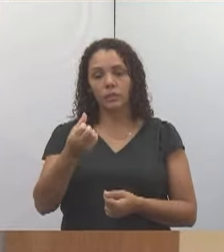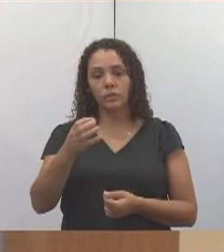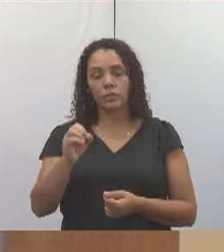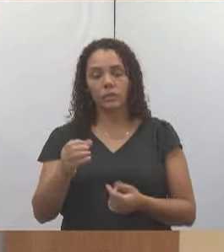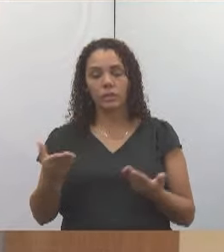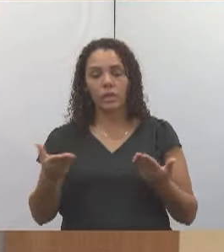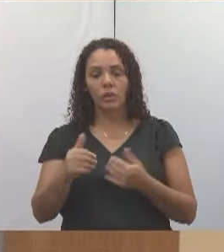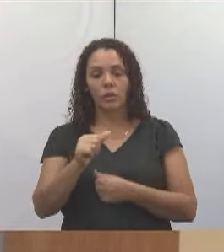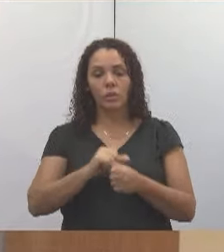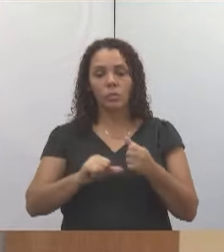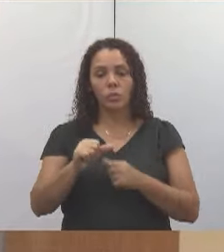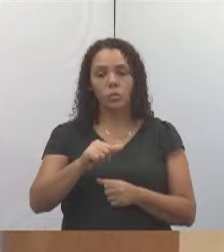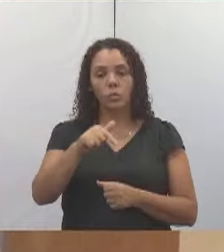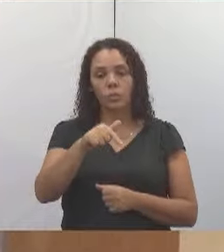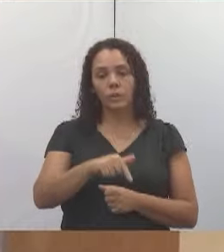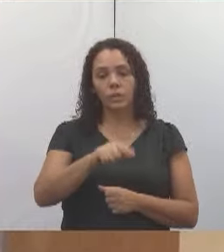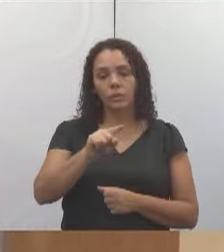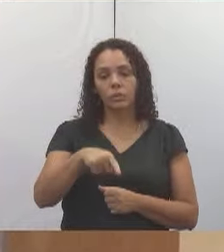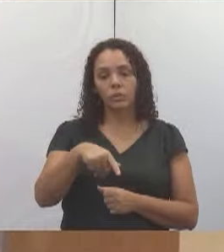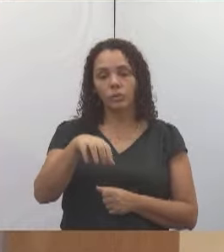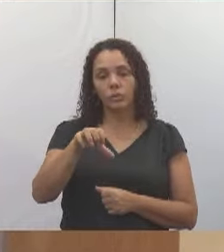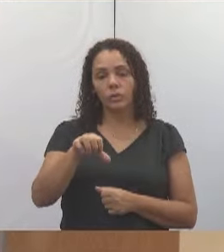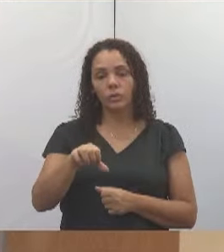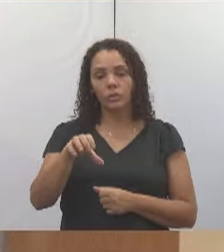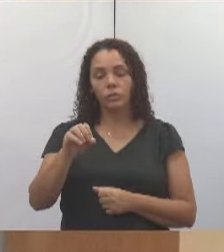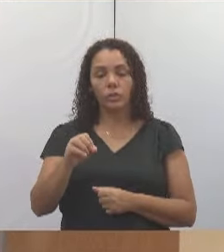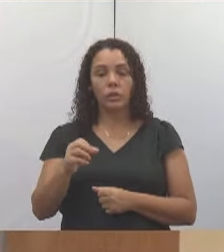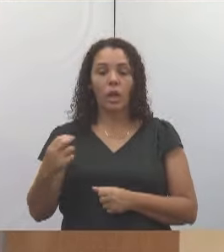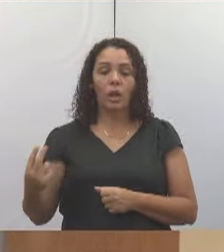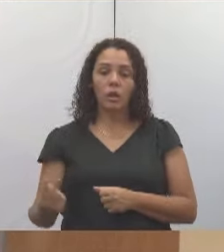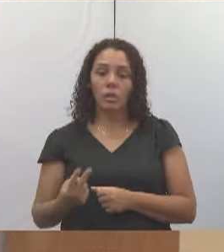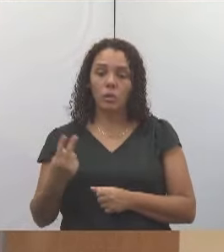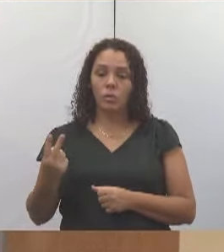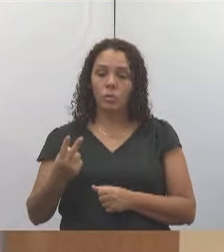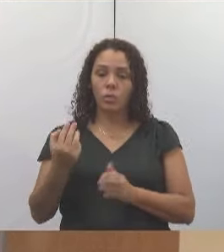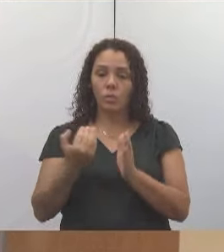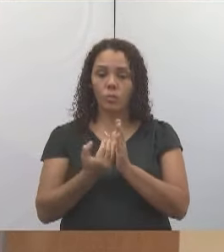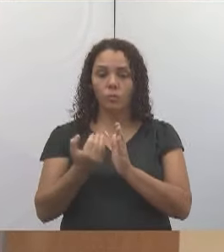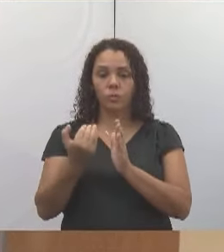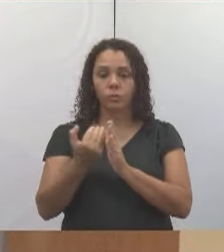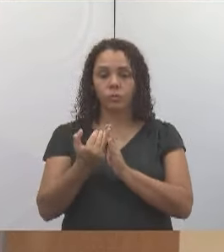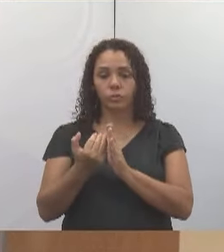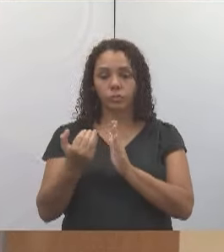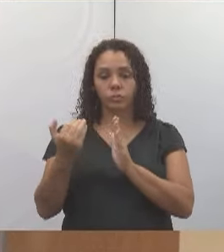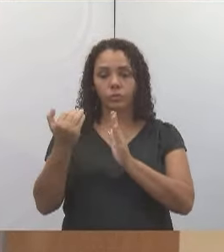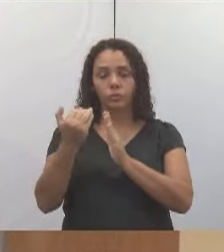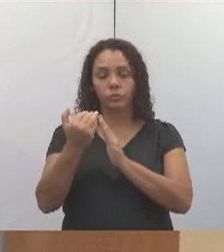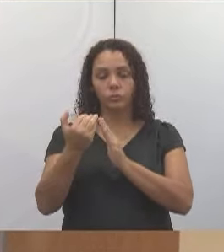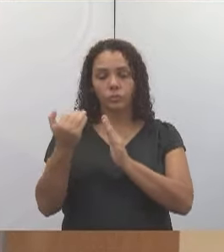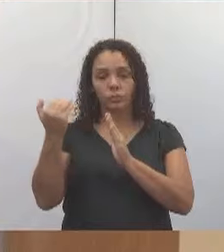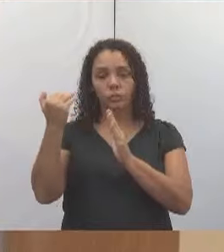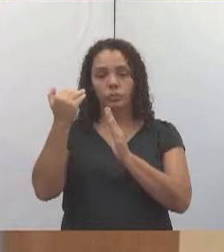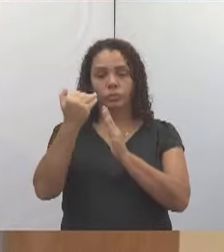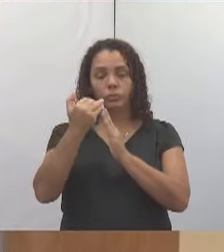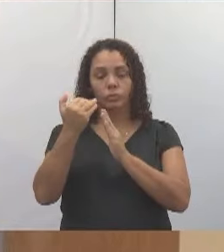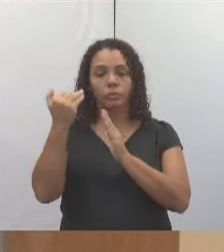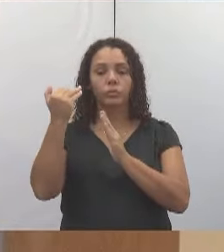para 7,90. E aí vai subindo. Desde quando eu estou aqui, está subindo.